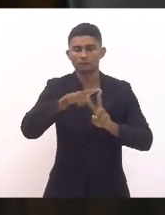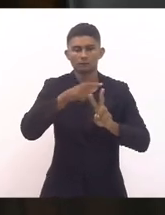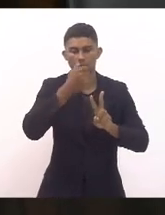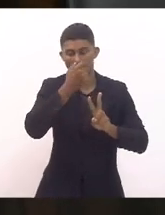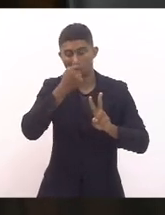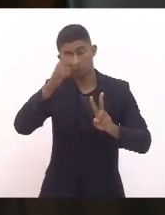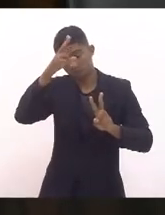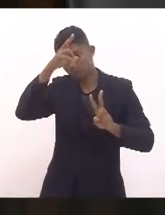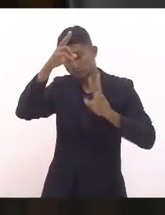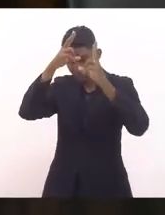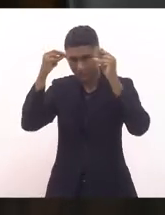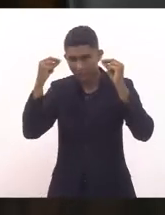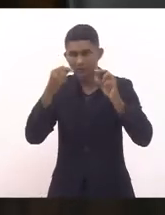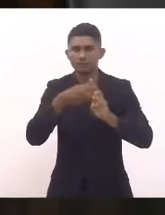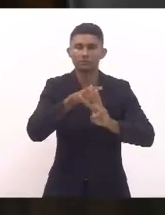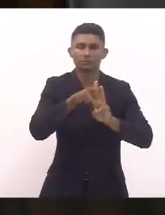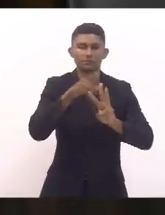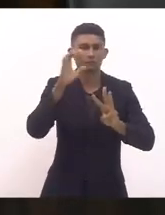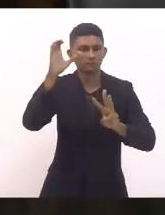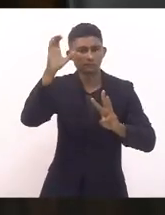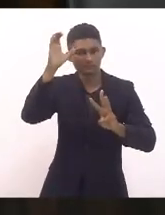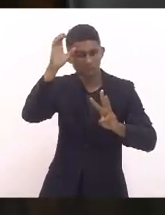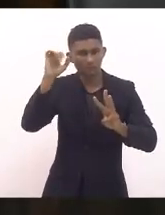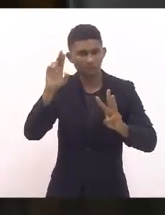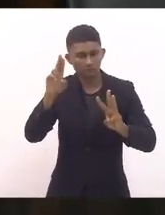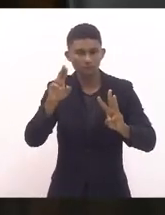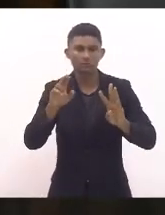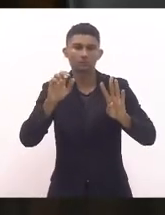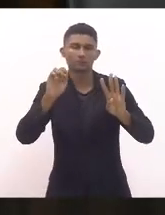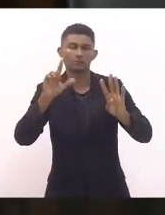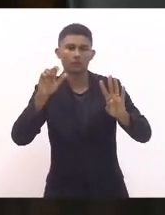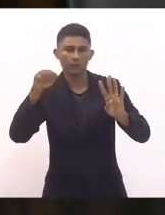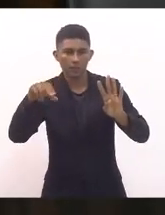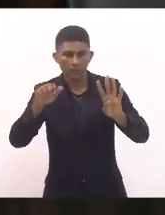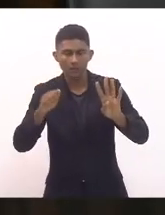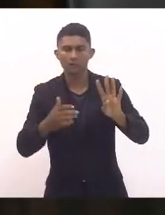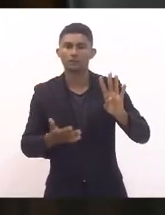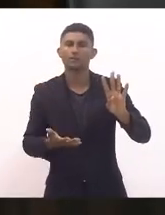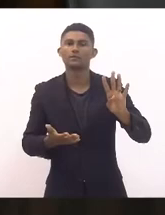deputada Marta Rocha, tia Ju, Célia Jordão, Alana Passos e